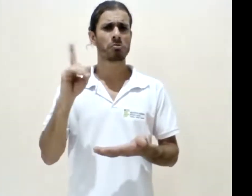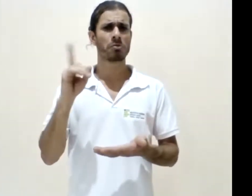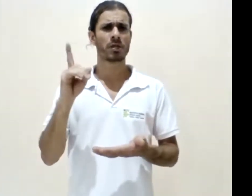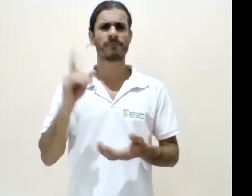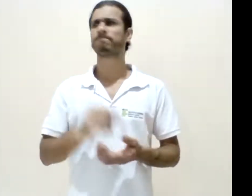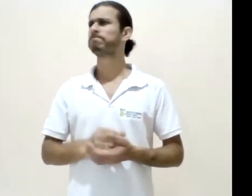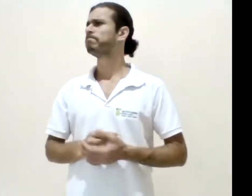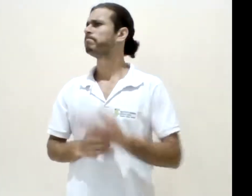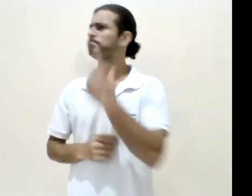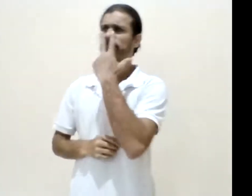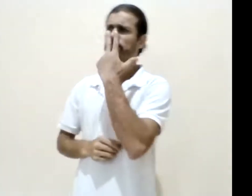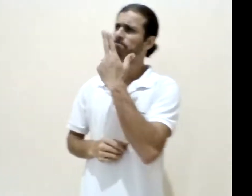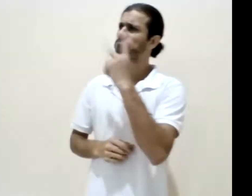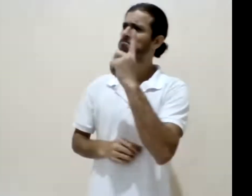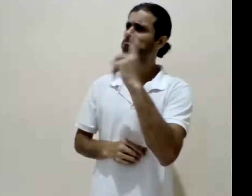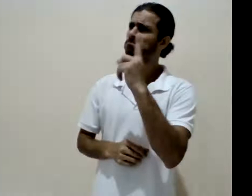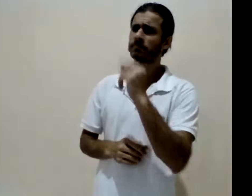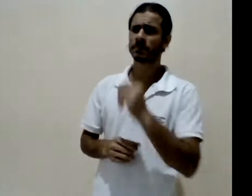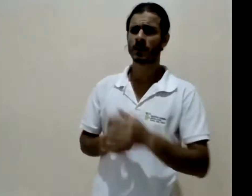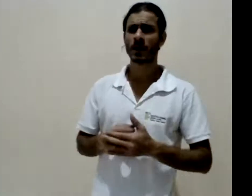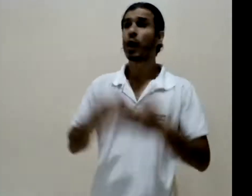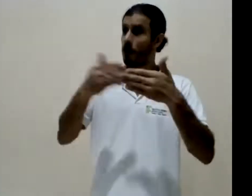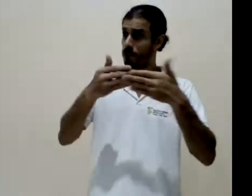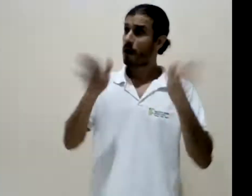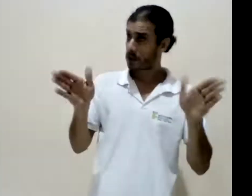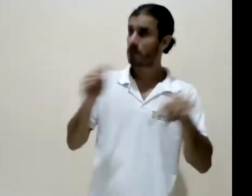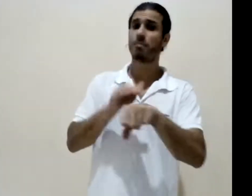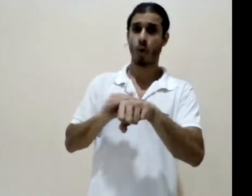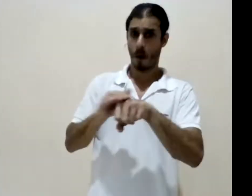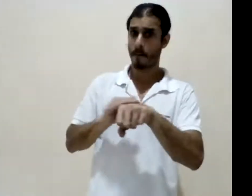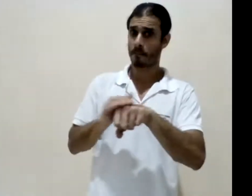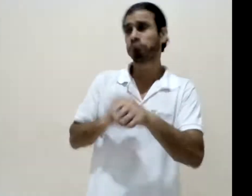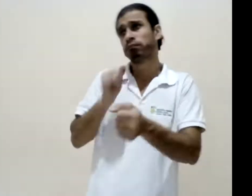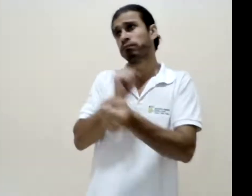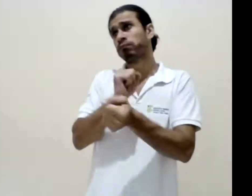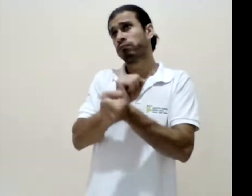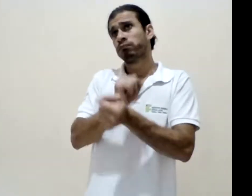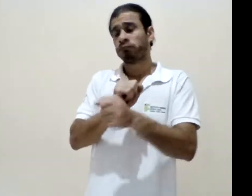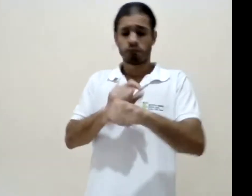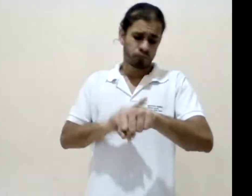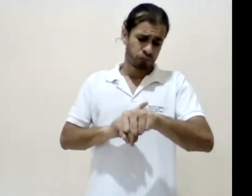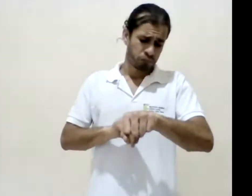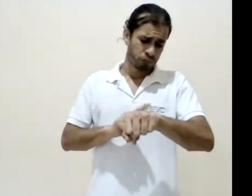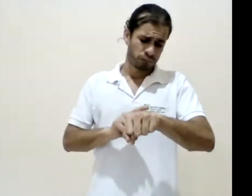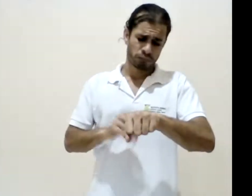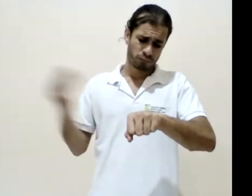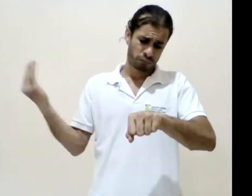A gente vai abrindo uma conversa aqui, né? Aí até ele, o horário dele pela programação